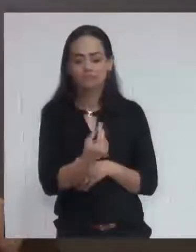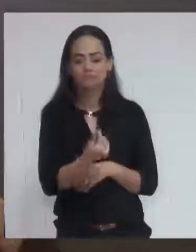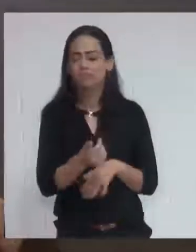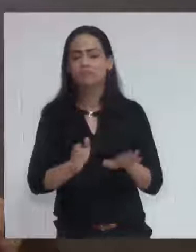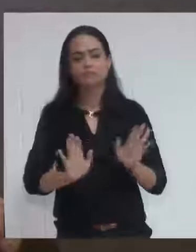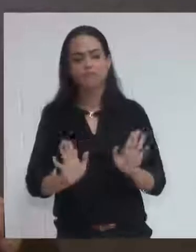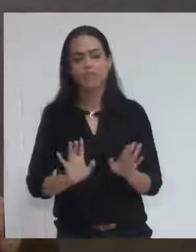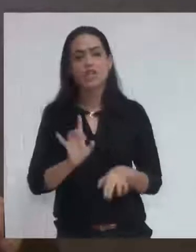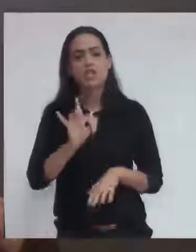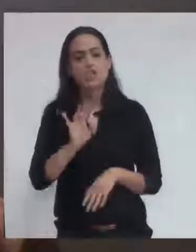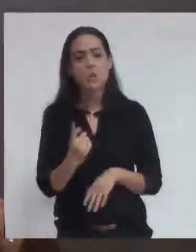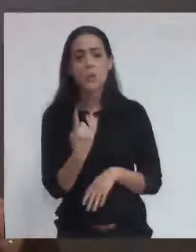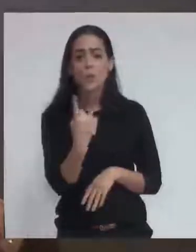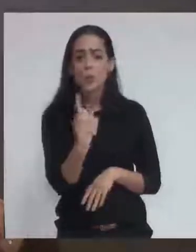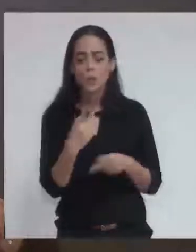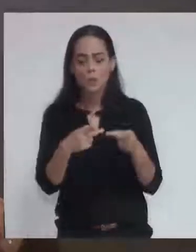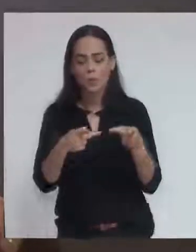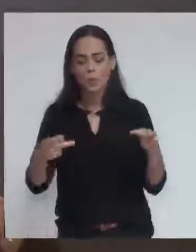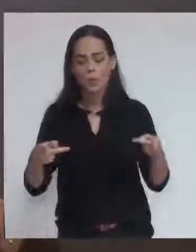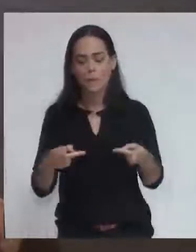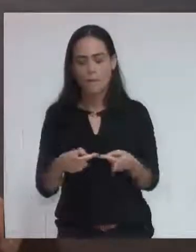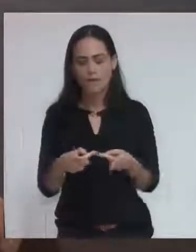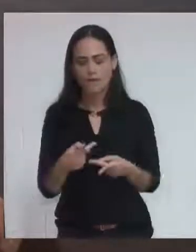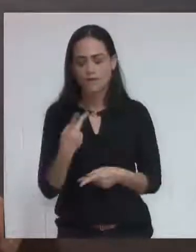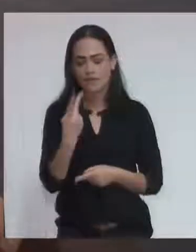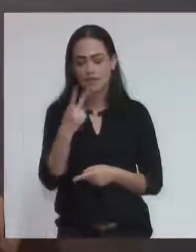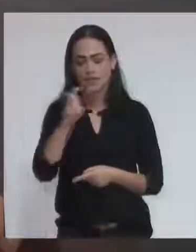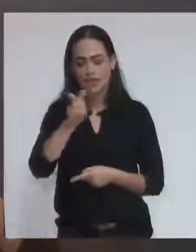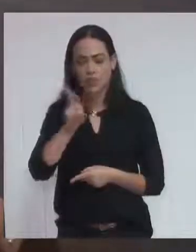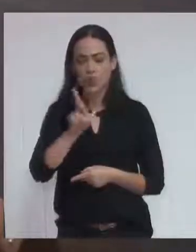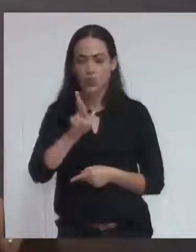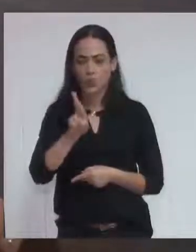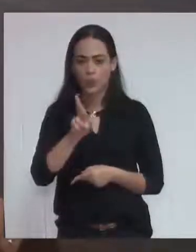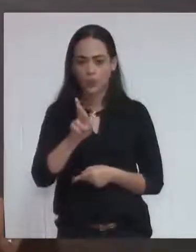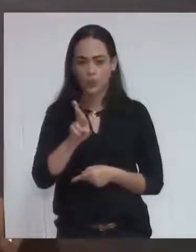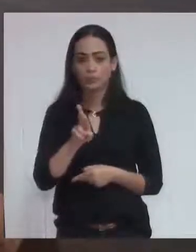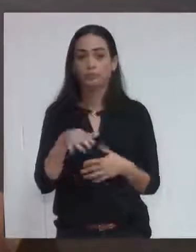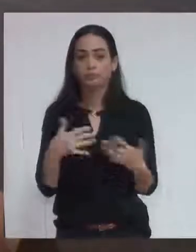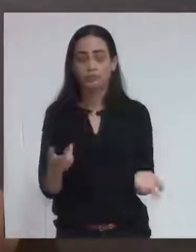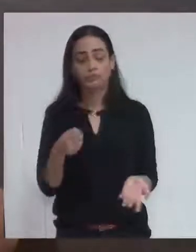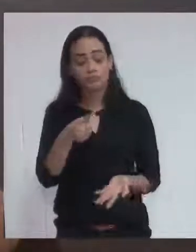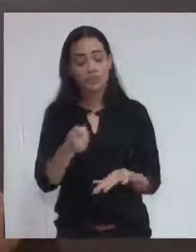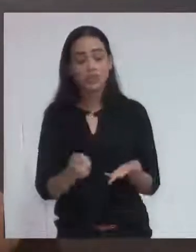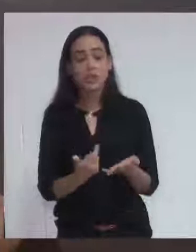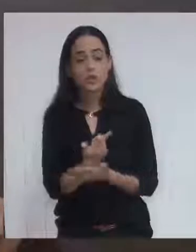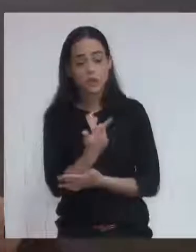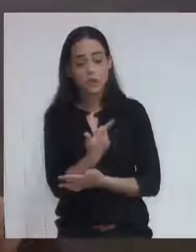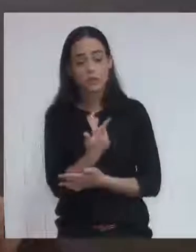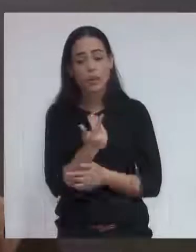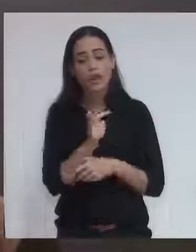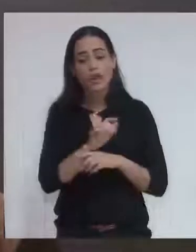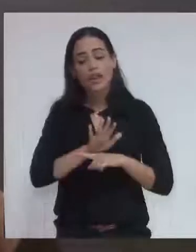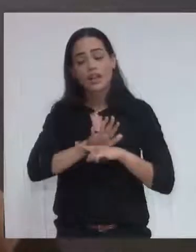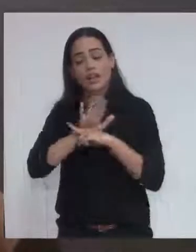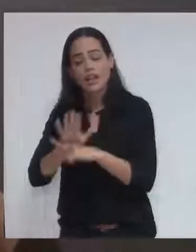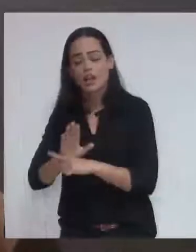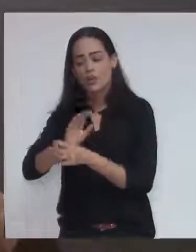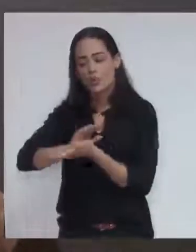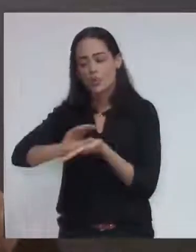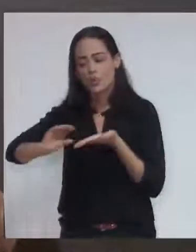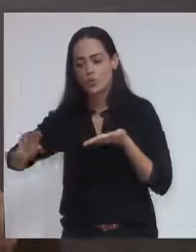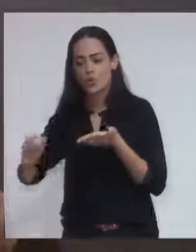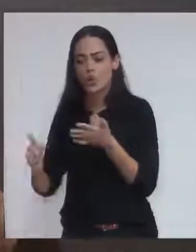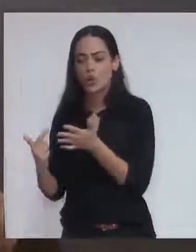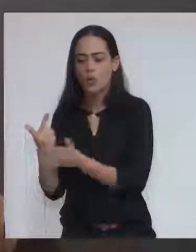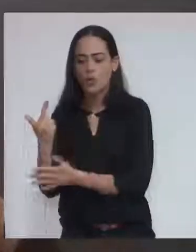por R$25. E você compra uma pizza, saboreia com a sua família e contribui com a construção de mais 7 leitos